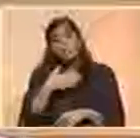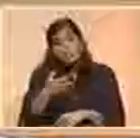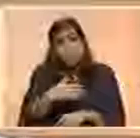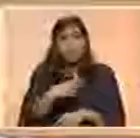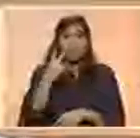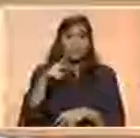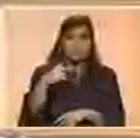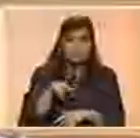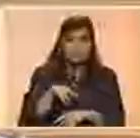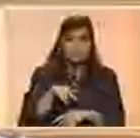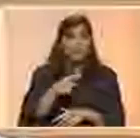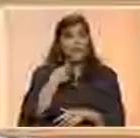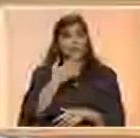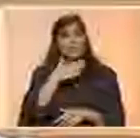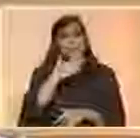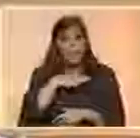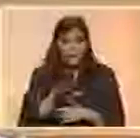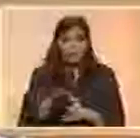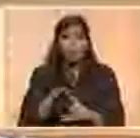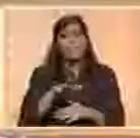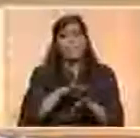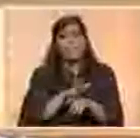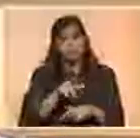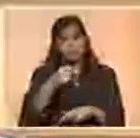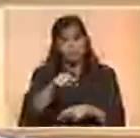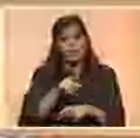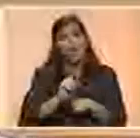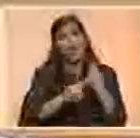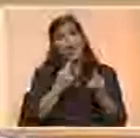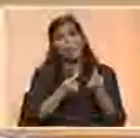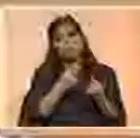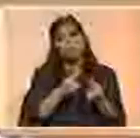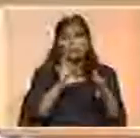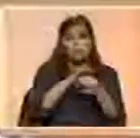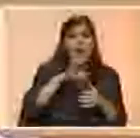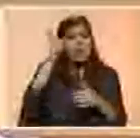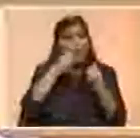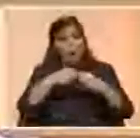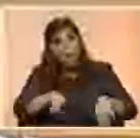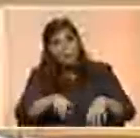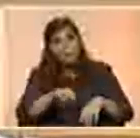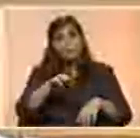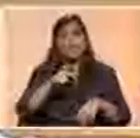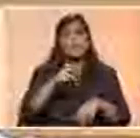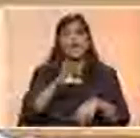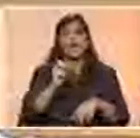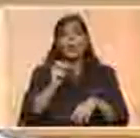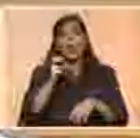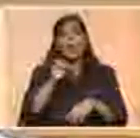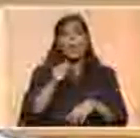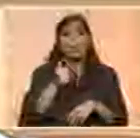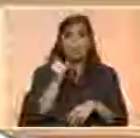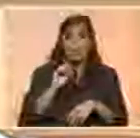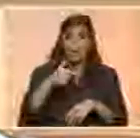brancas e peixe. Depois temos os ovo-lacto-vegetarianos, temos os lacto-vegetarianos, temos ainda os macrobióticos e temos, de facto, depois